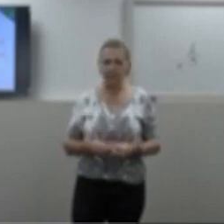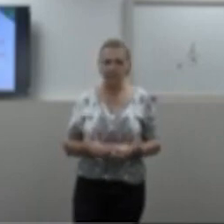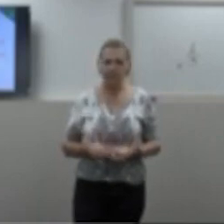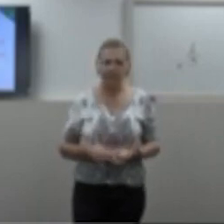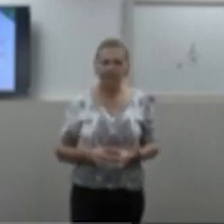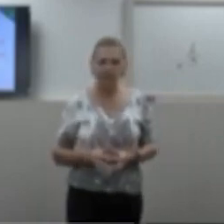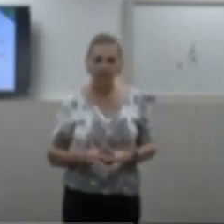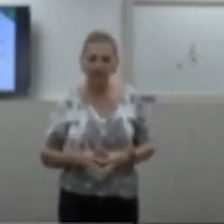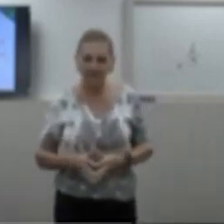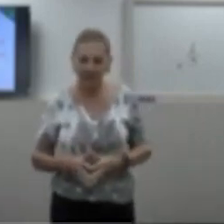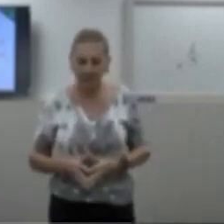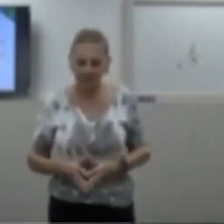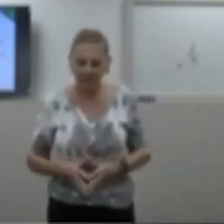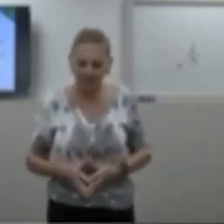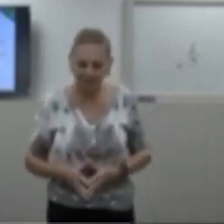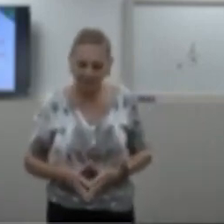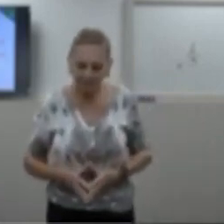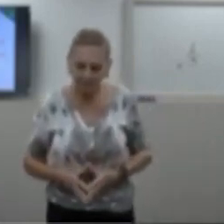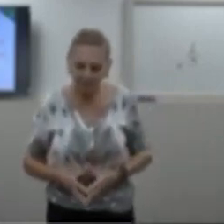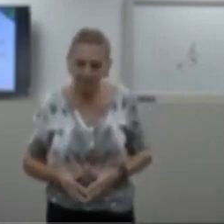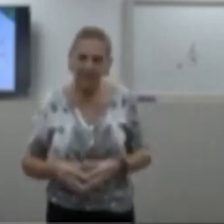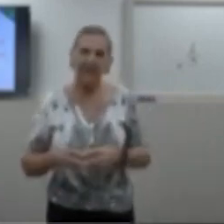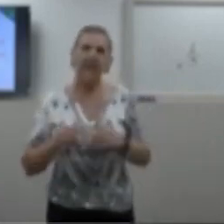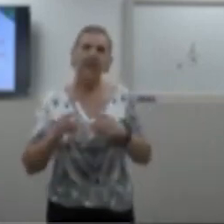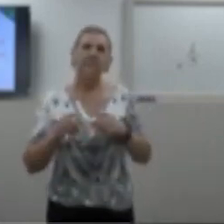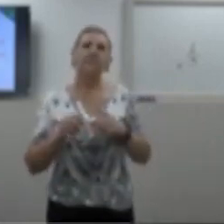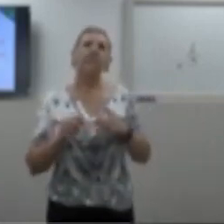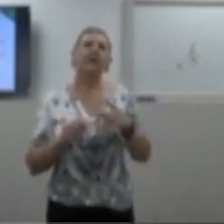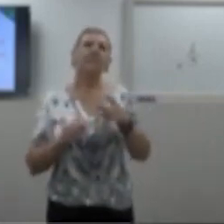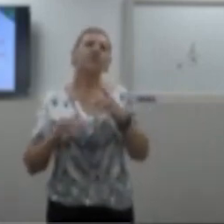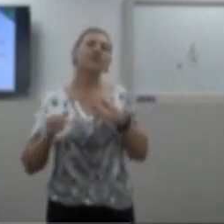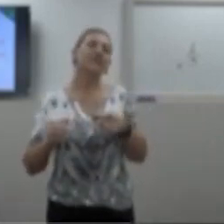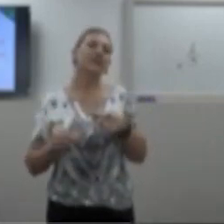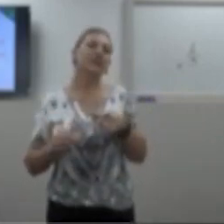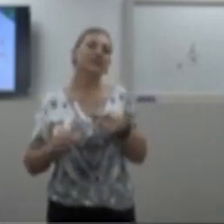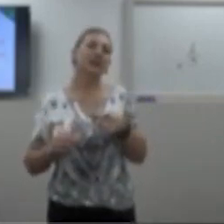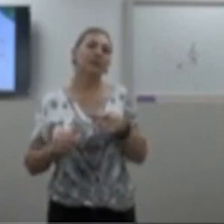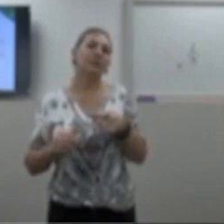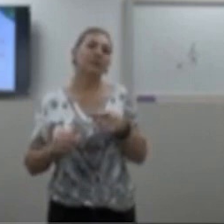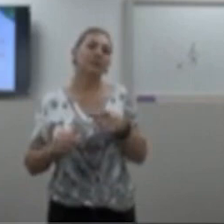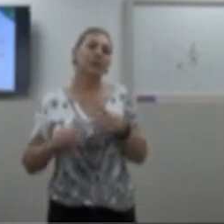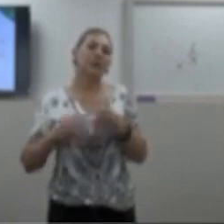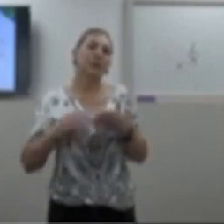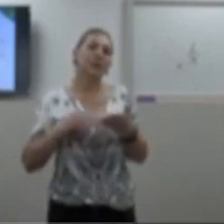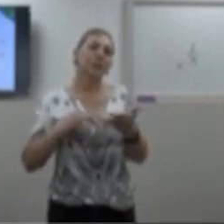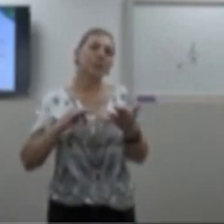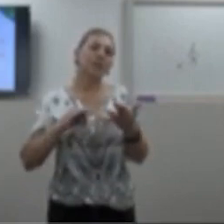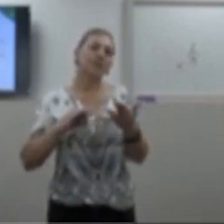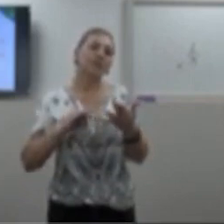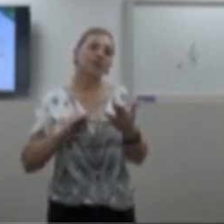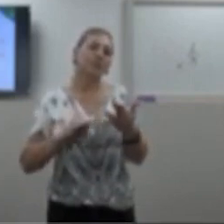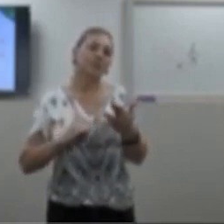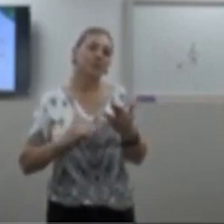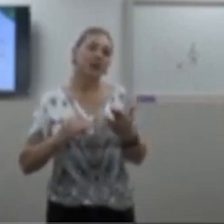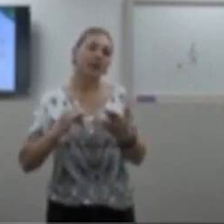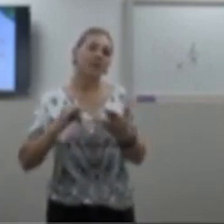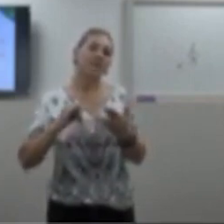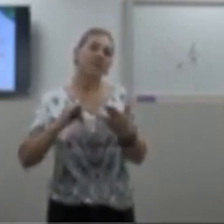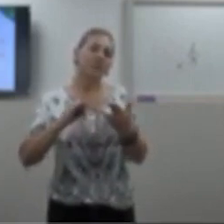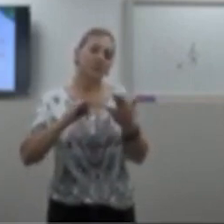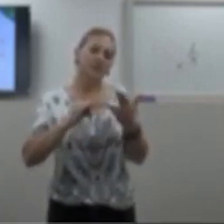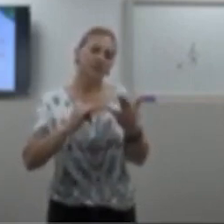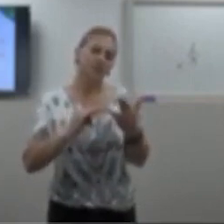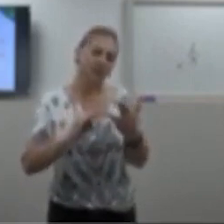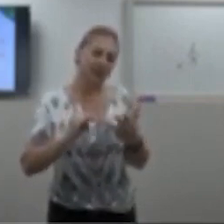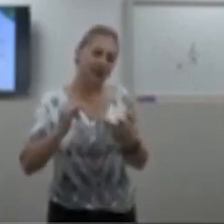certo? Então, por exemplo, vamos falar, você está tendo um professor de